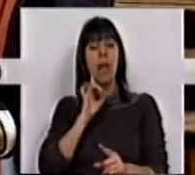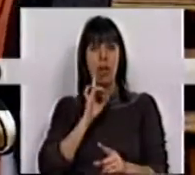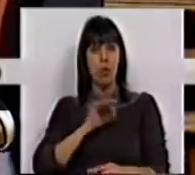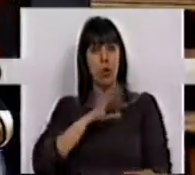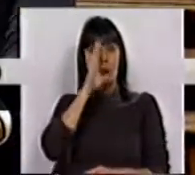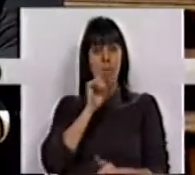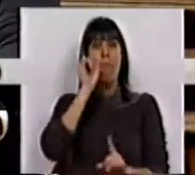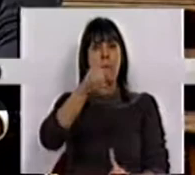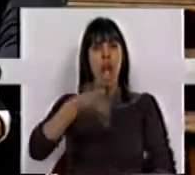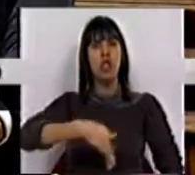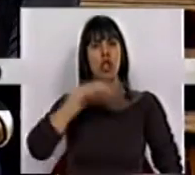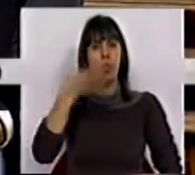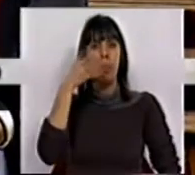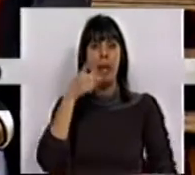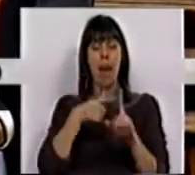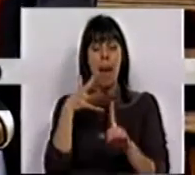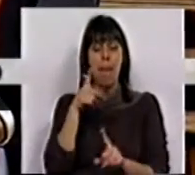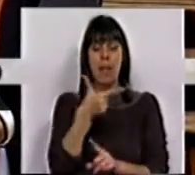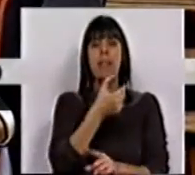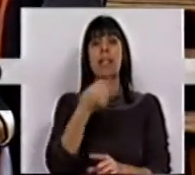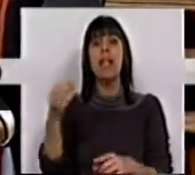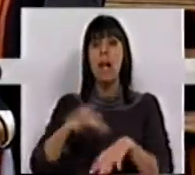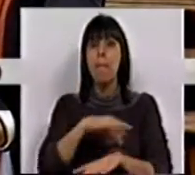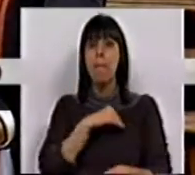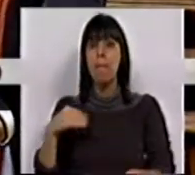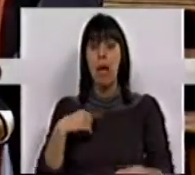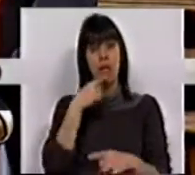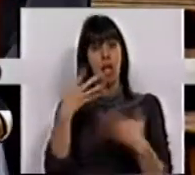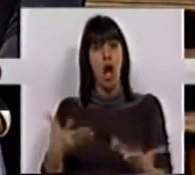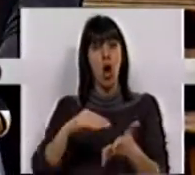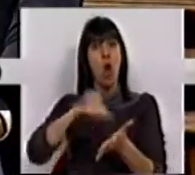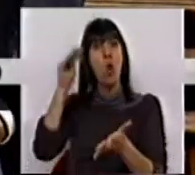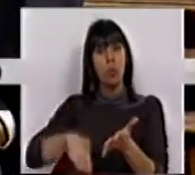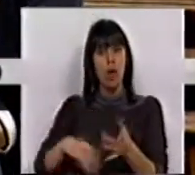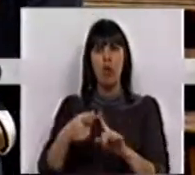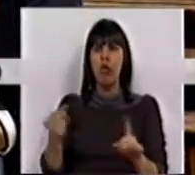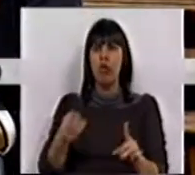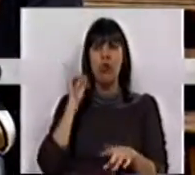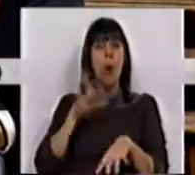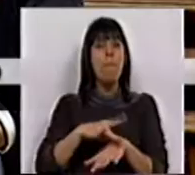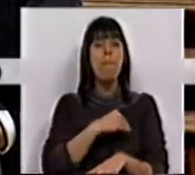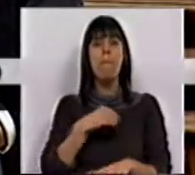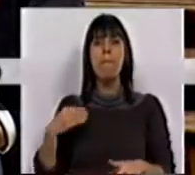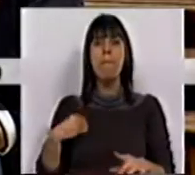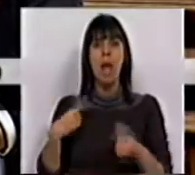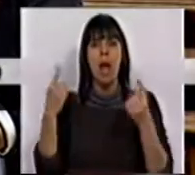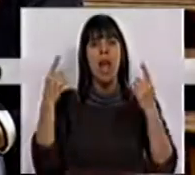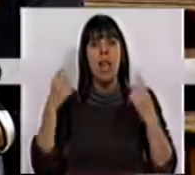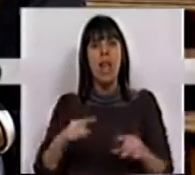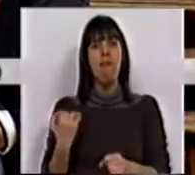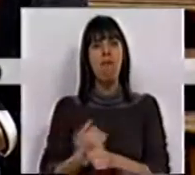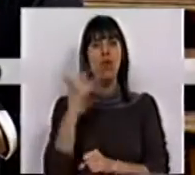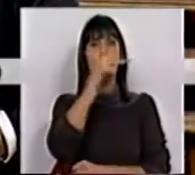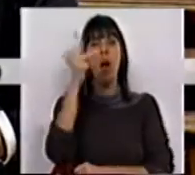importante, Sr. Ministro, explicar Exatamente. Que estes 1.700 médicos que o Sr. Ministro disse que contratou não são médicos que têm em